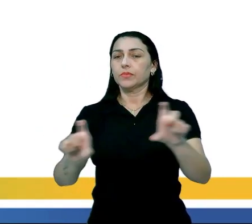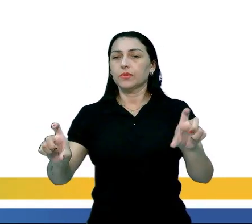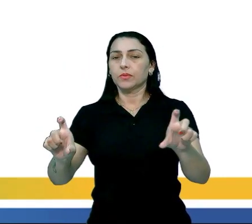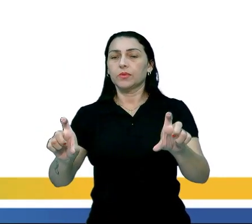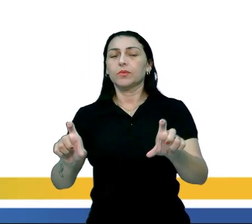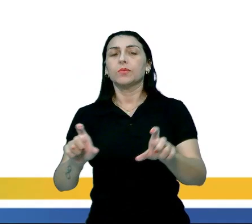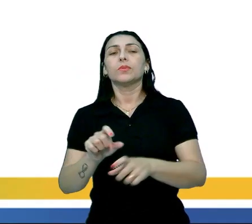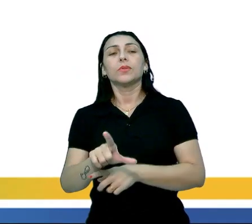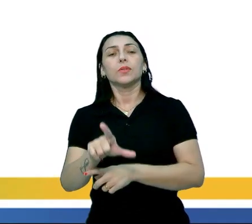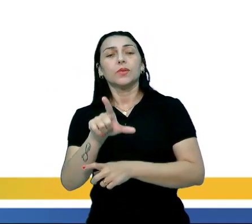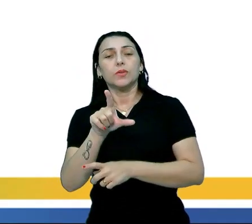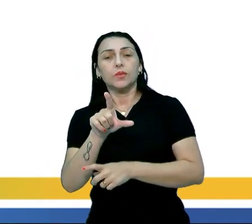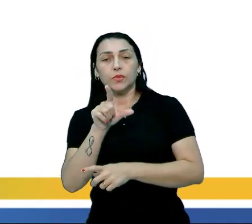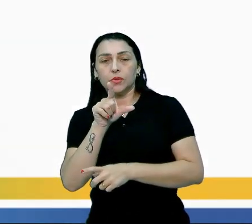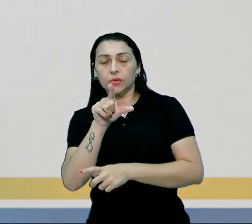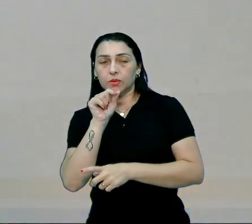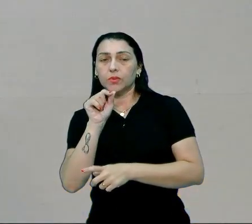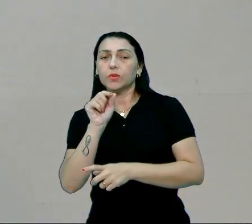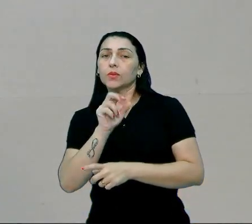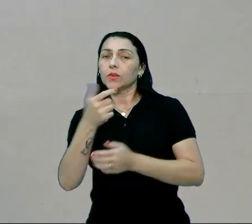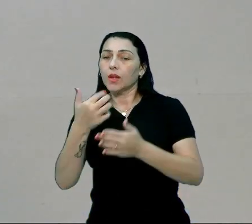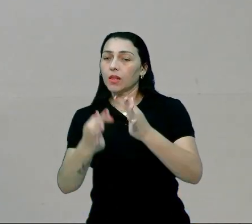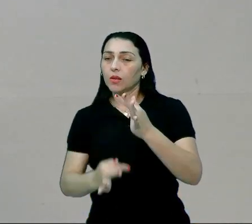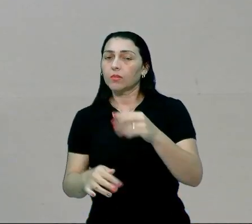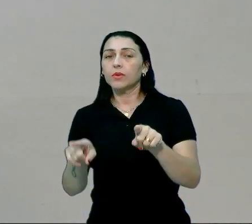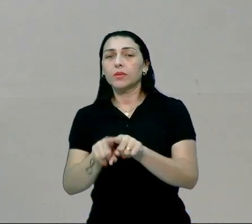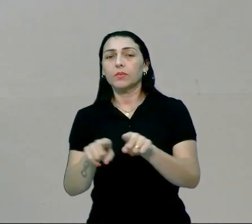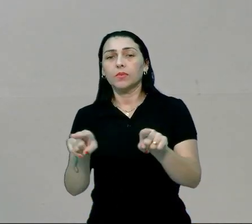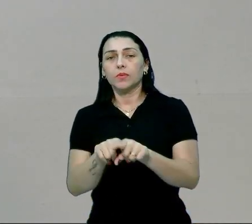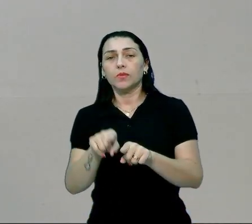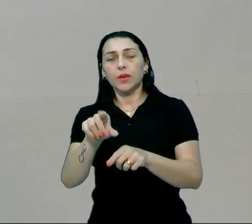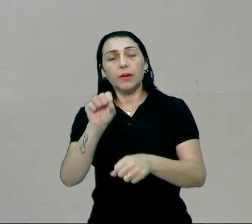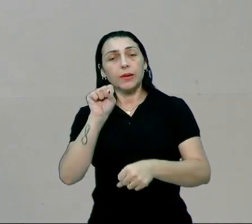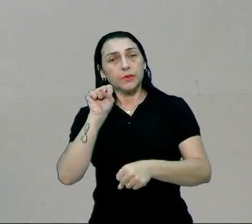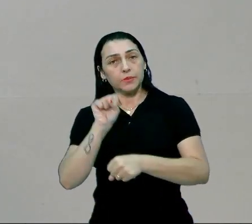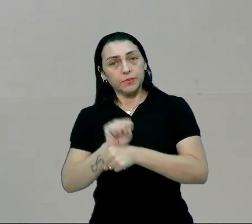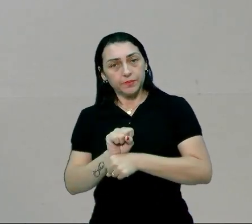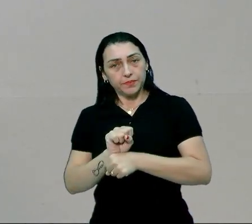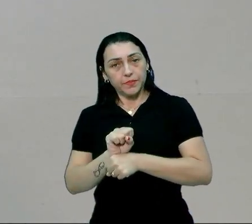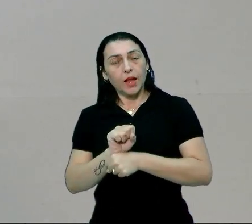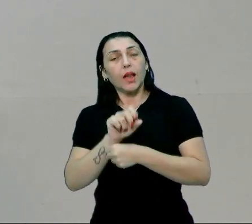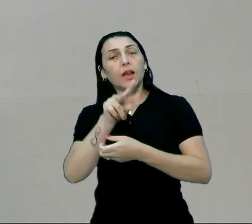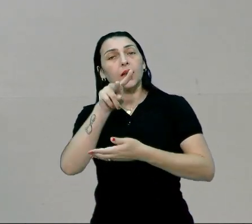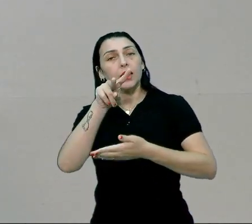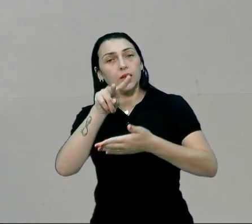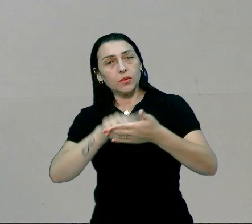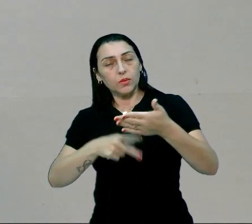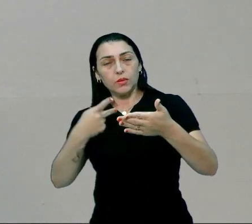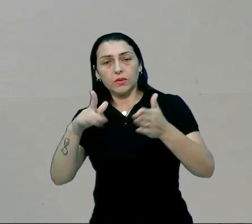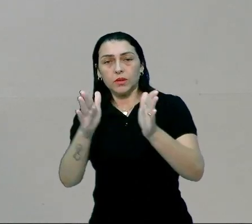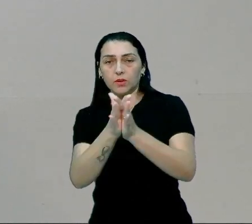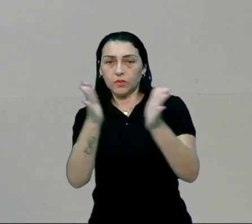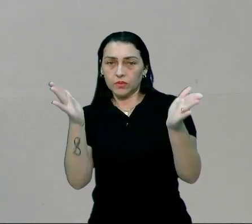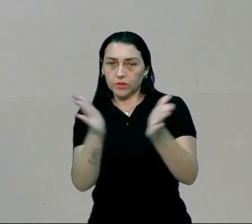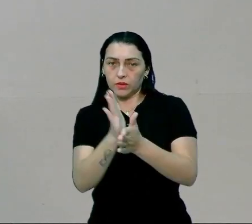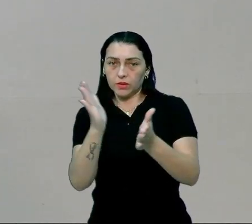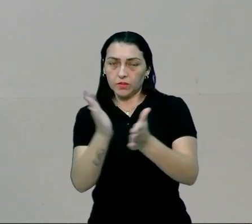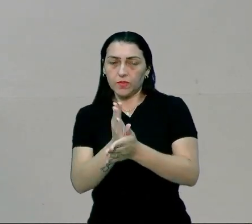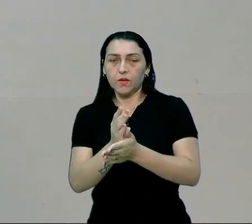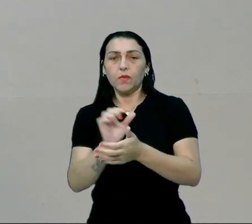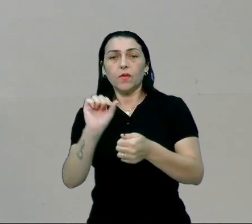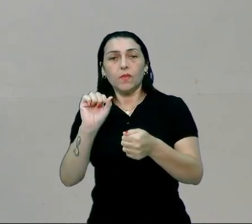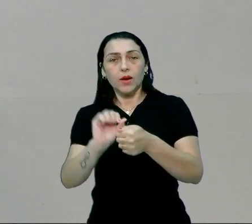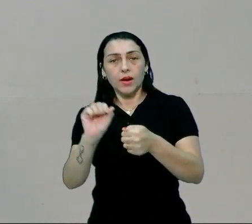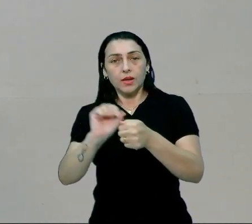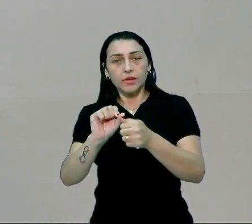enorme, alternativa enorme, questão enorme. Você faz aquela pausa, faz a leitura aí no seu livro, acompanha, eu vou